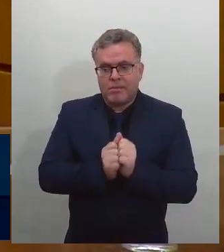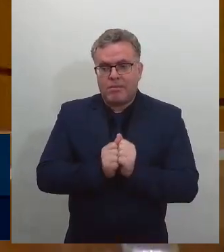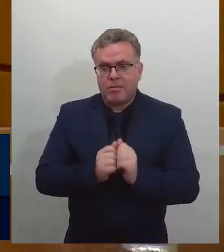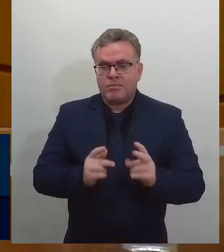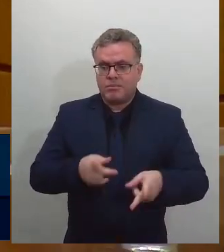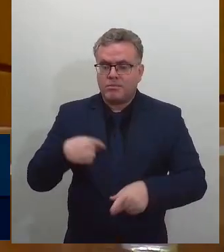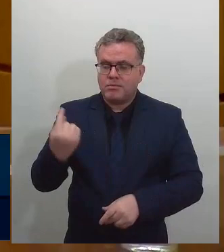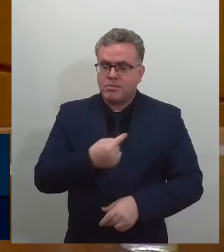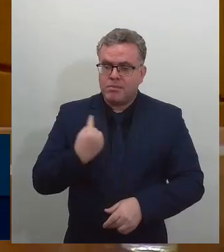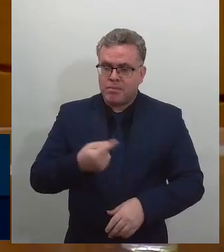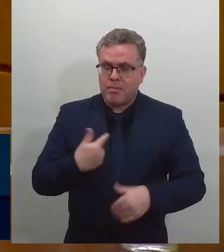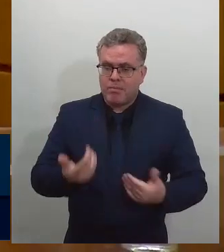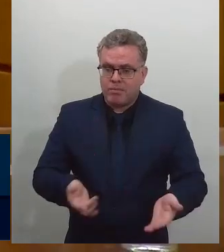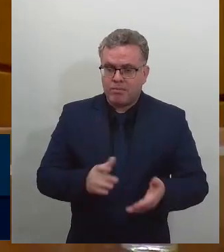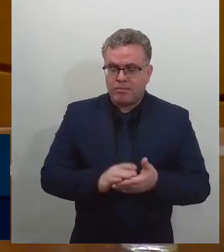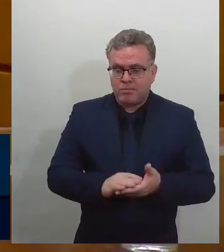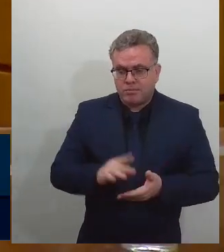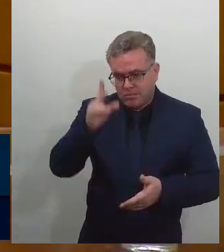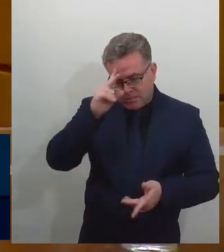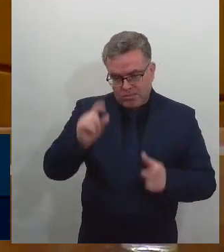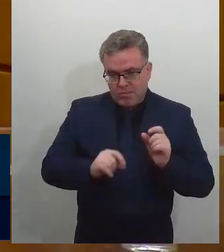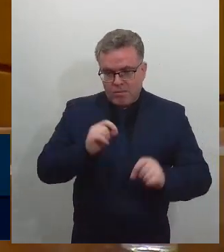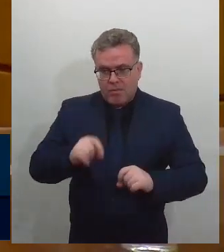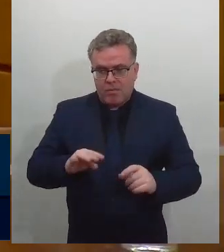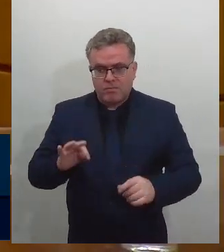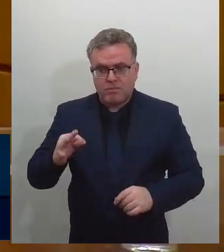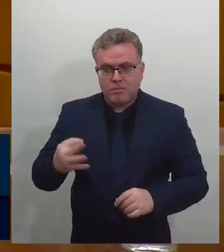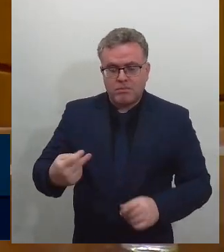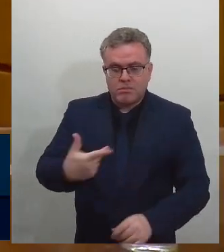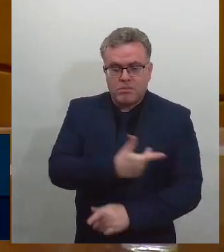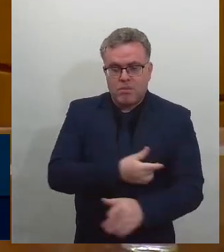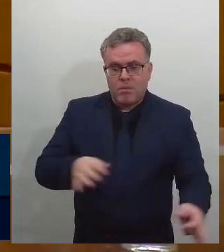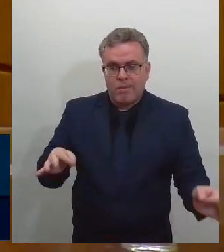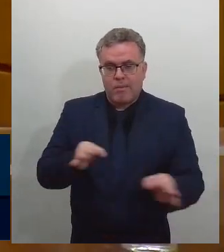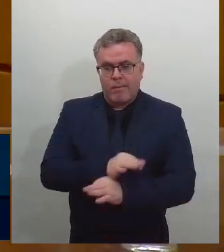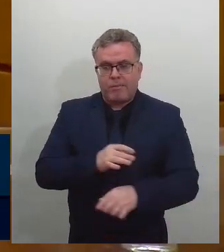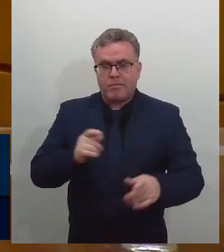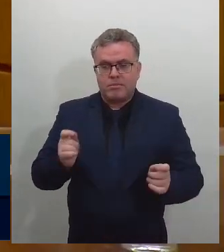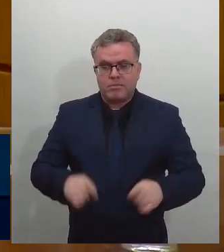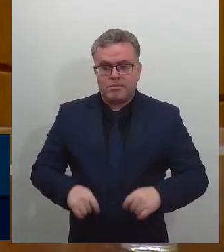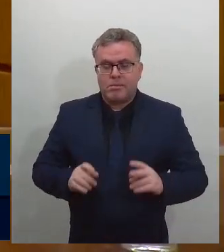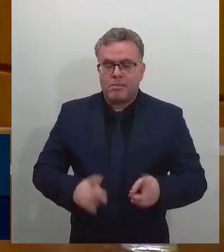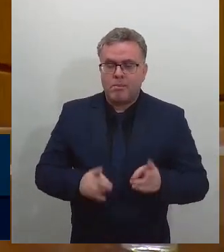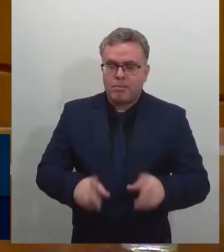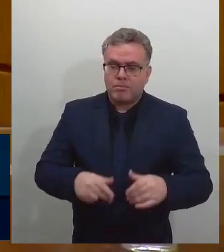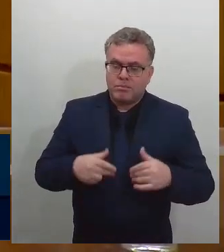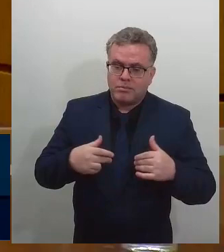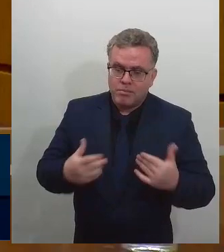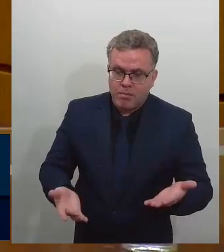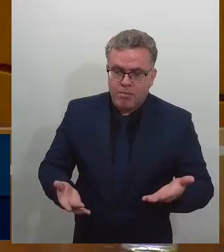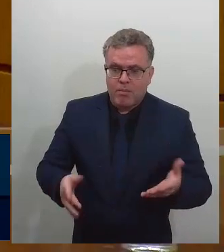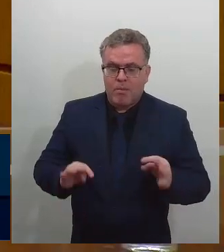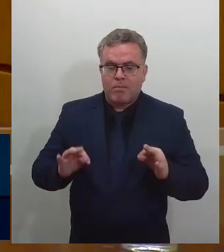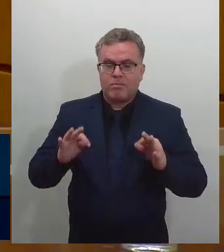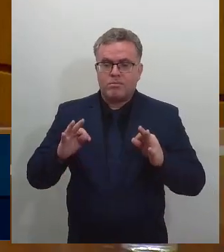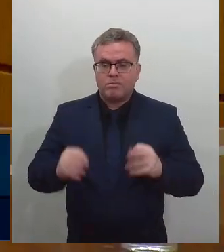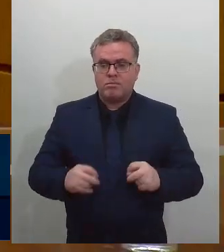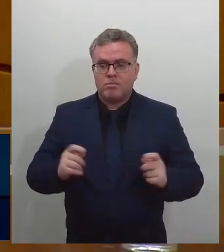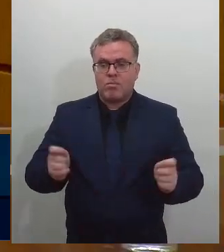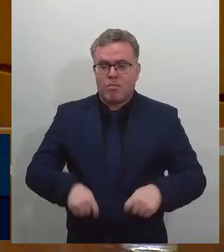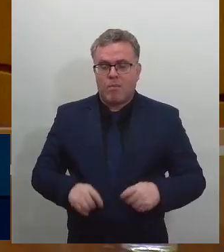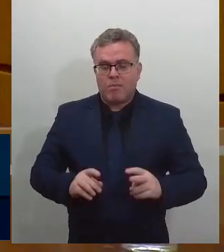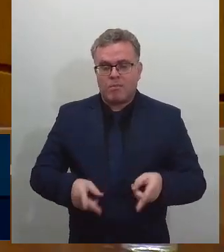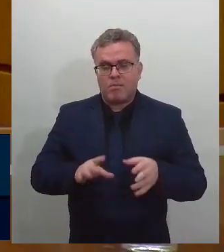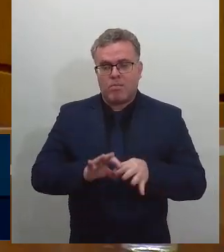Lembro ainda que todas as vacinas básicas que fazem parte do calendário nacional de vacinação estão disponíveis à